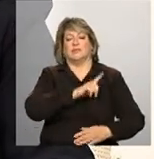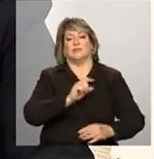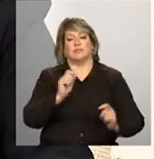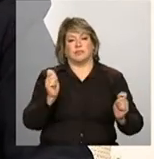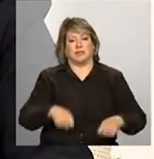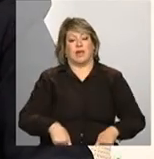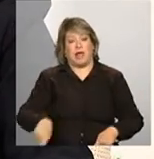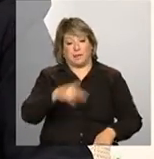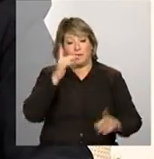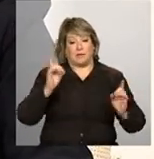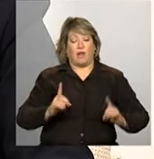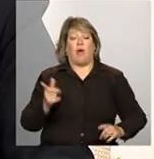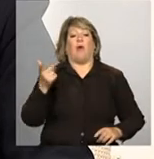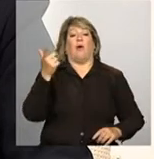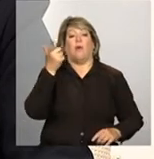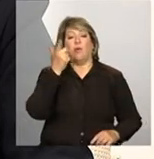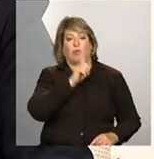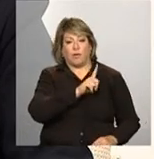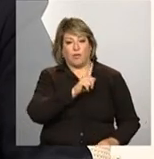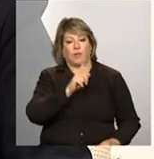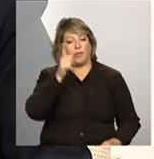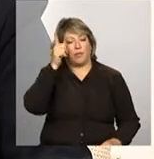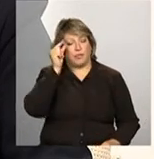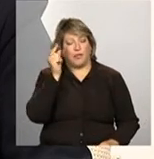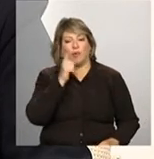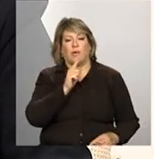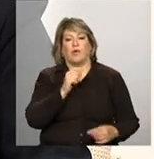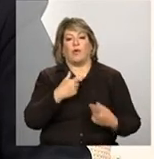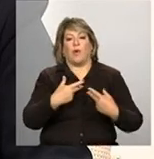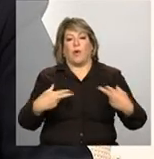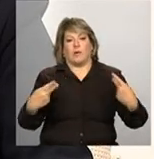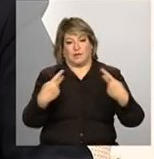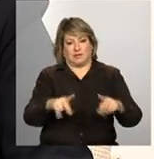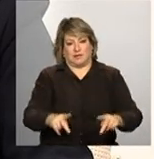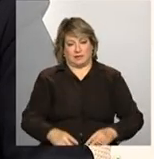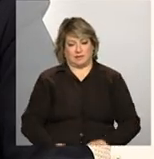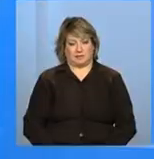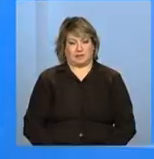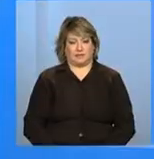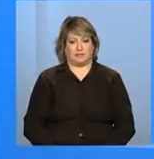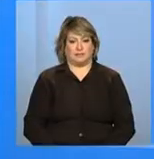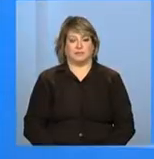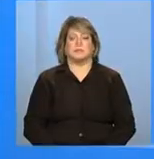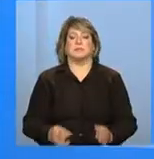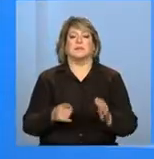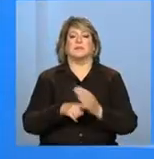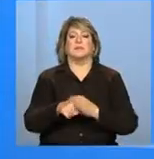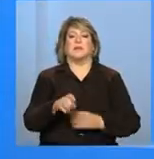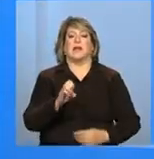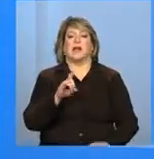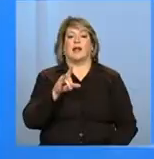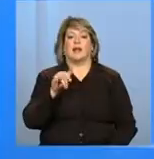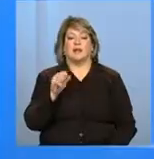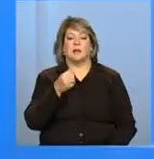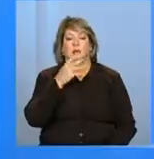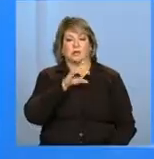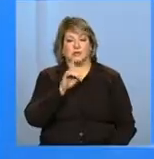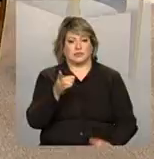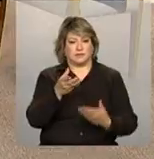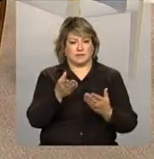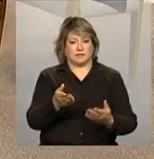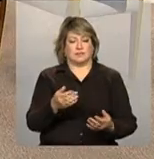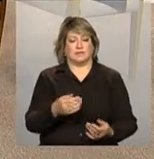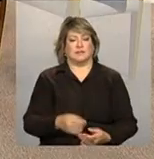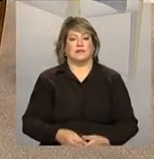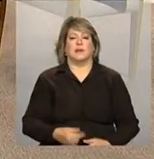essas pessoas possam, então, alcançar os seus objetivos. Perfeito. Elias, bom dia a você, seja bem-vindo. Bom dia, Adriana. Eu queria